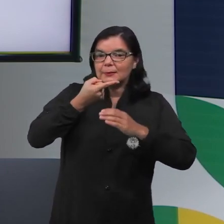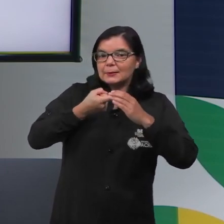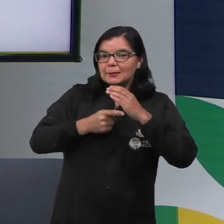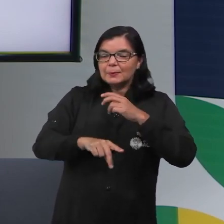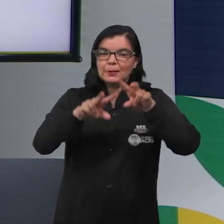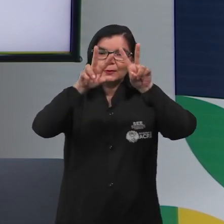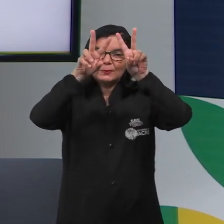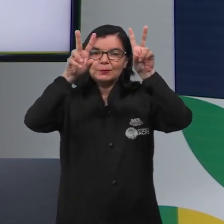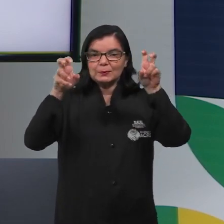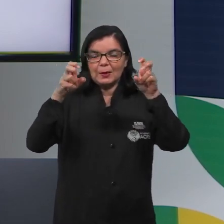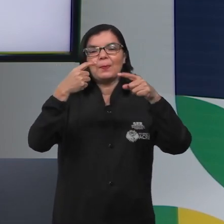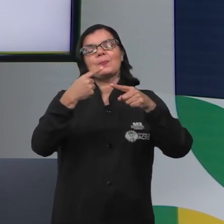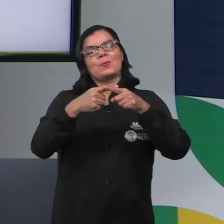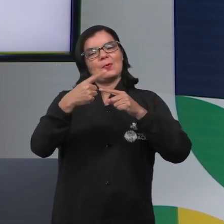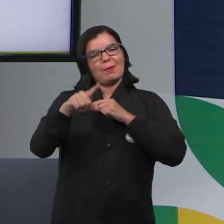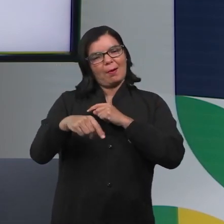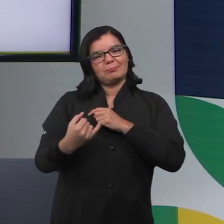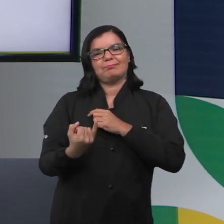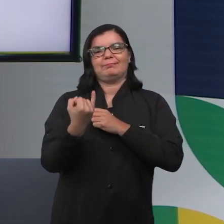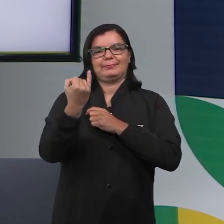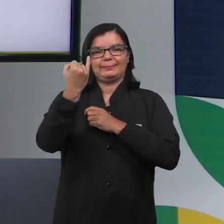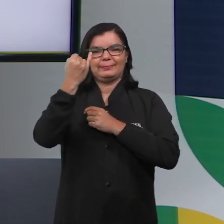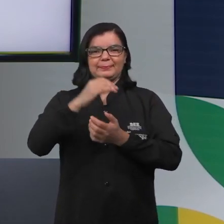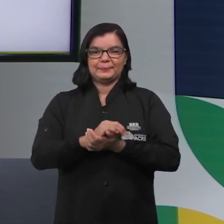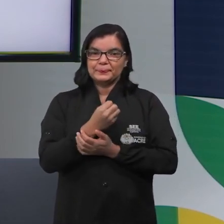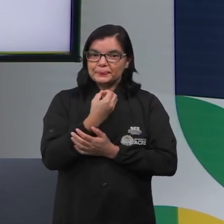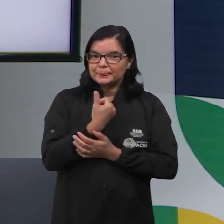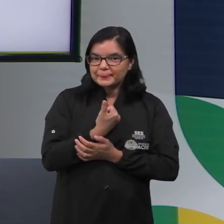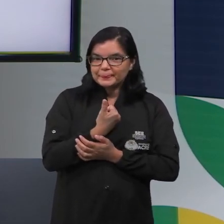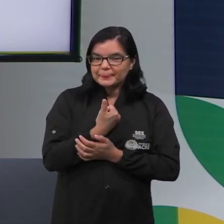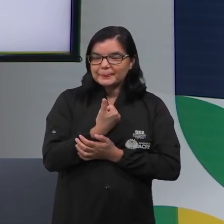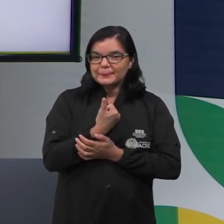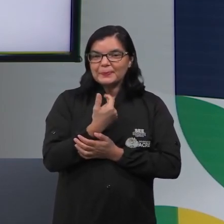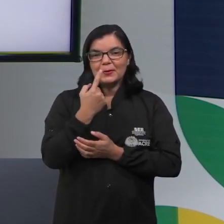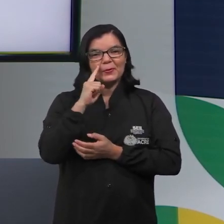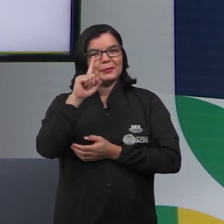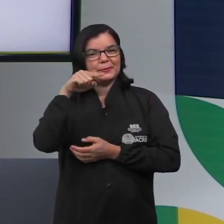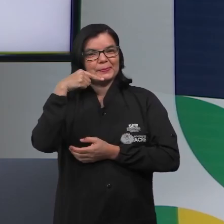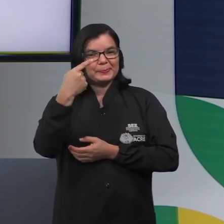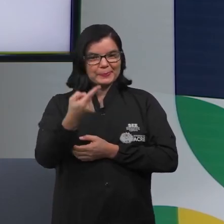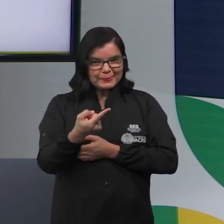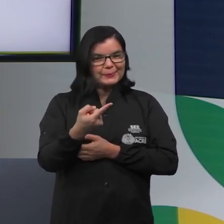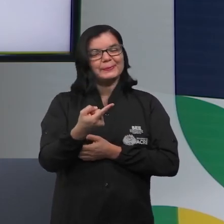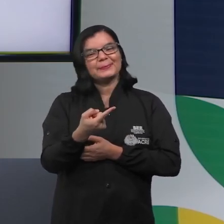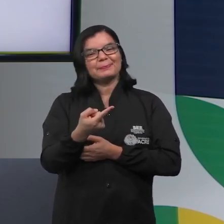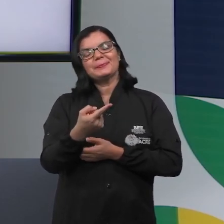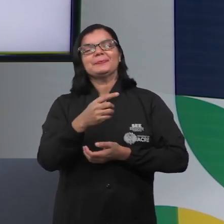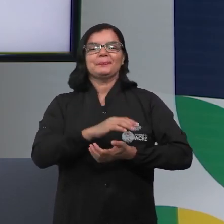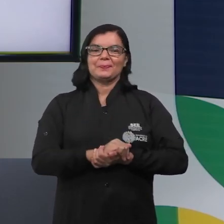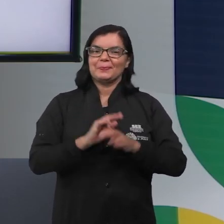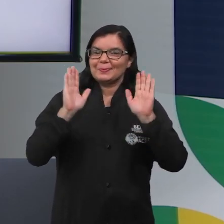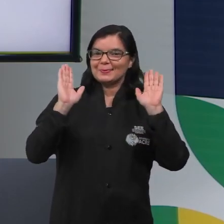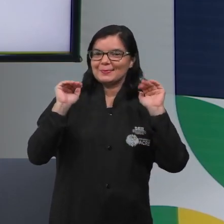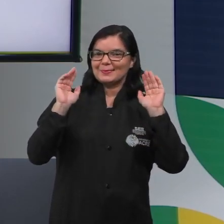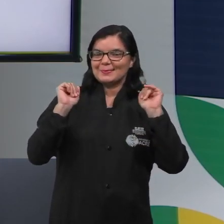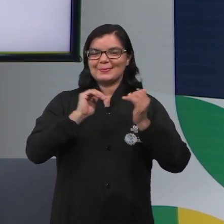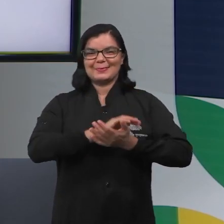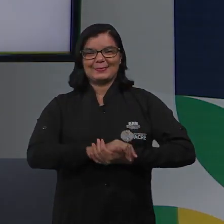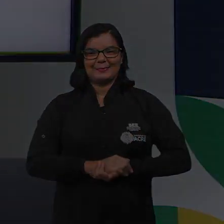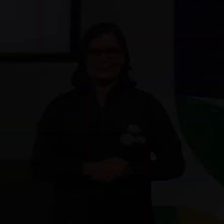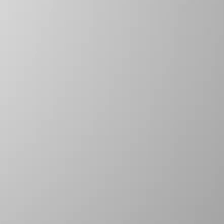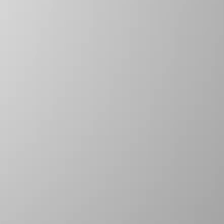no tema, porque isso é muito importante. Tá bom? Eu vejo vocês no futuro próximo e até mais.